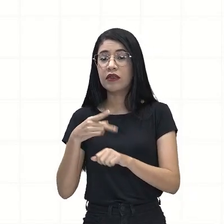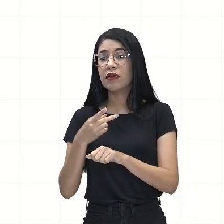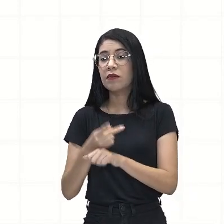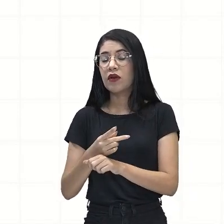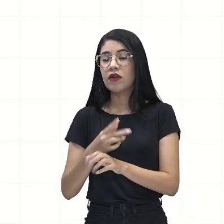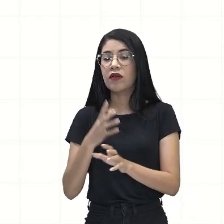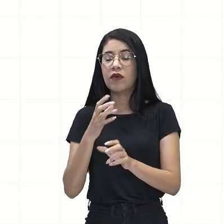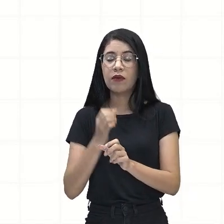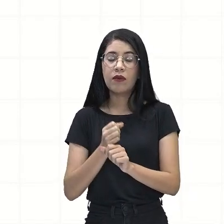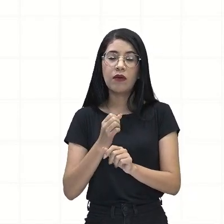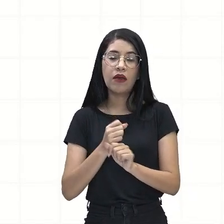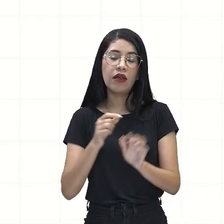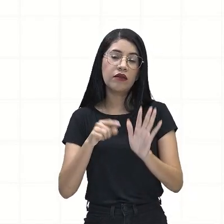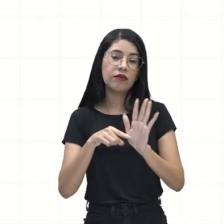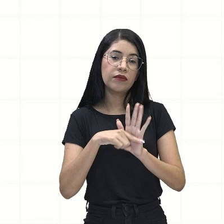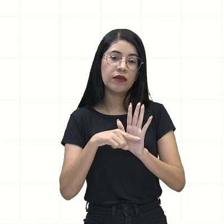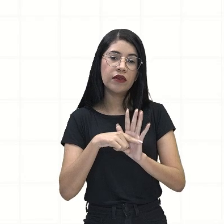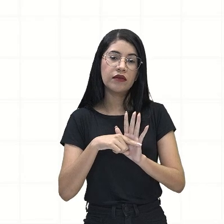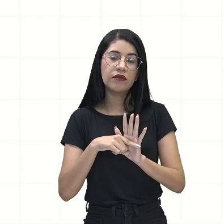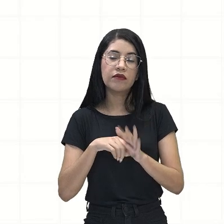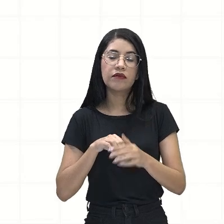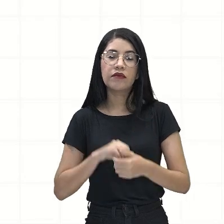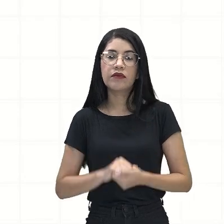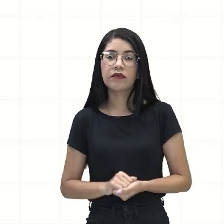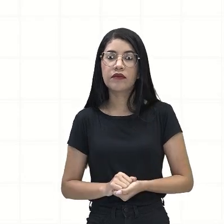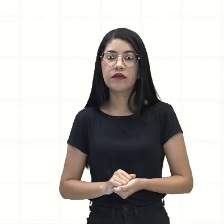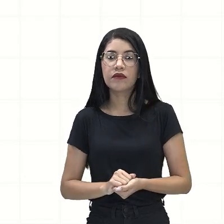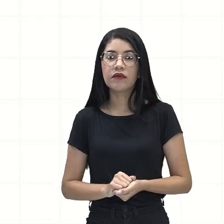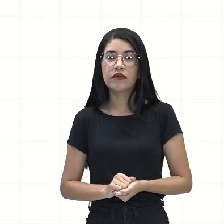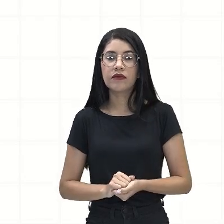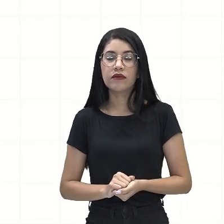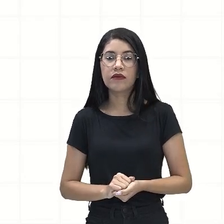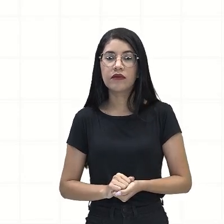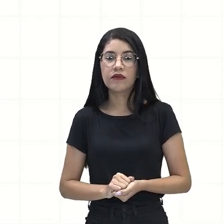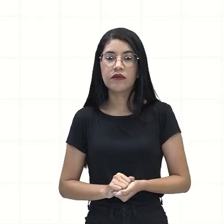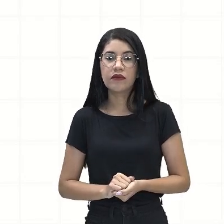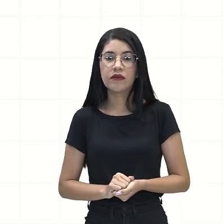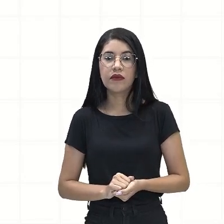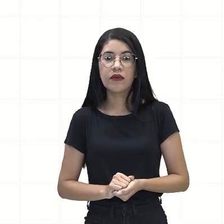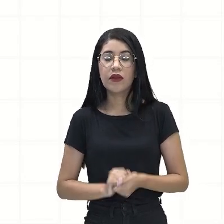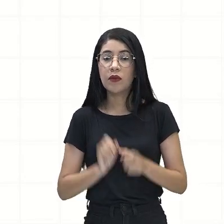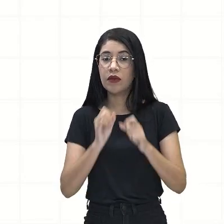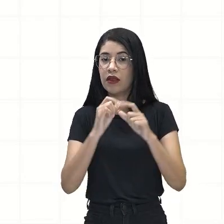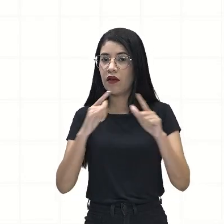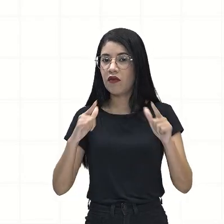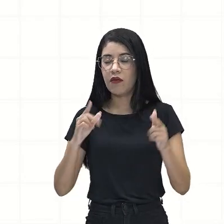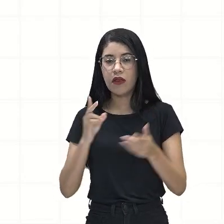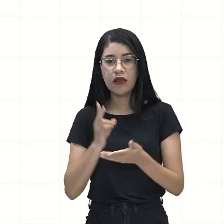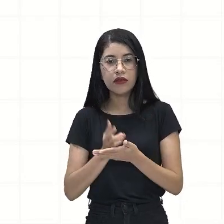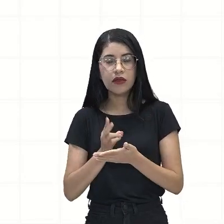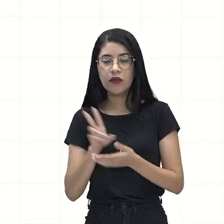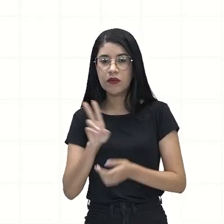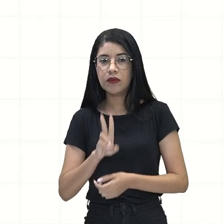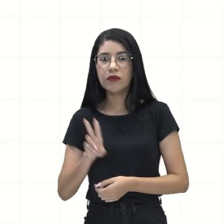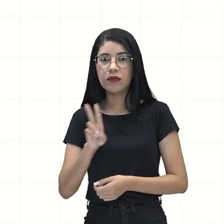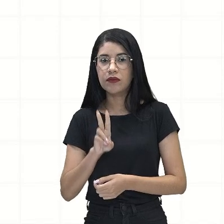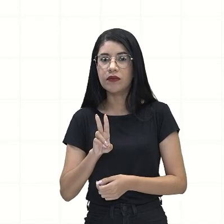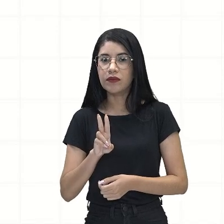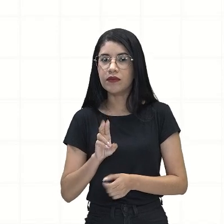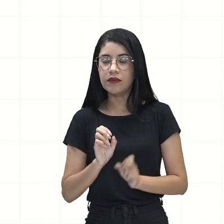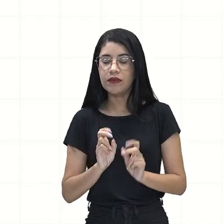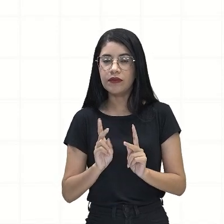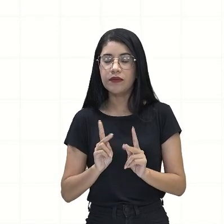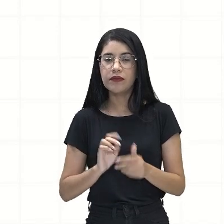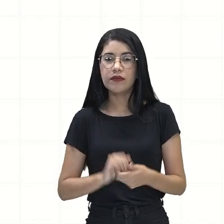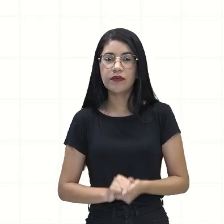Então, ponto A, olha só como eu vou fazer aqui para você entender. É a fórmula, né? Só que eu estou quebrando aqui a fórmula.